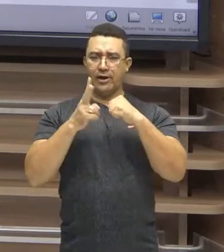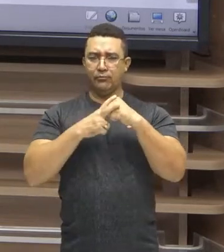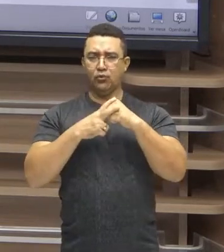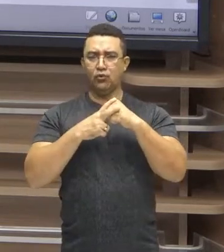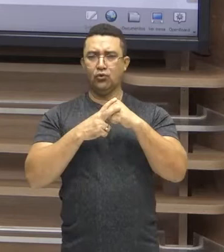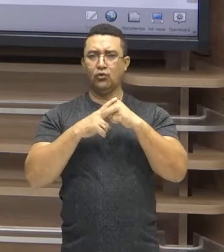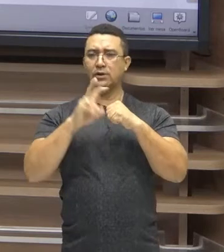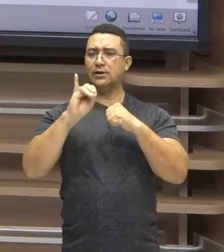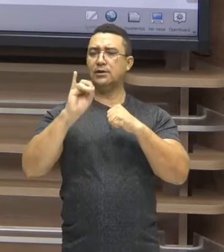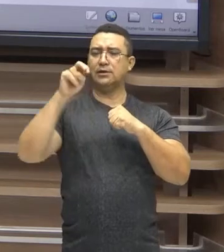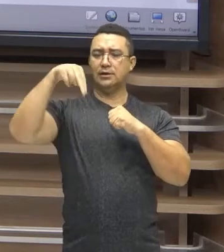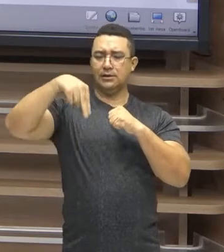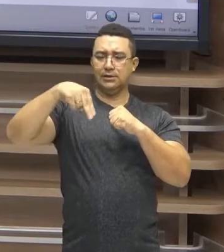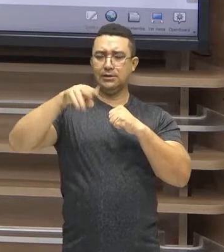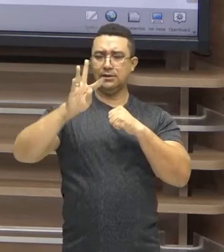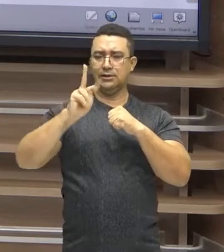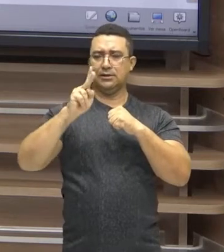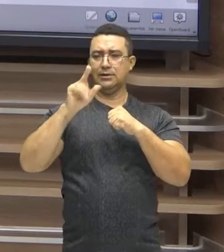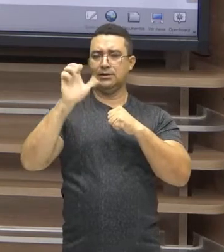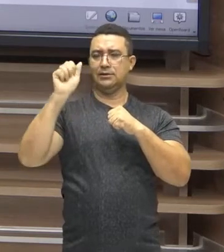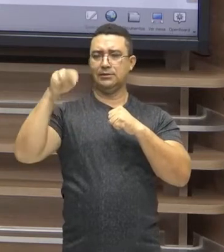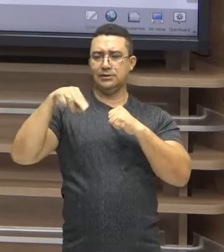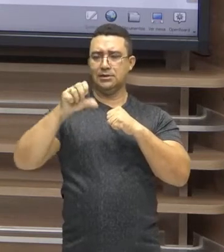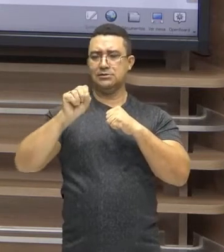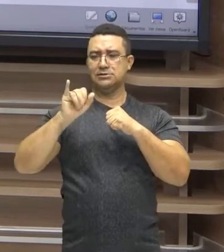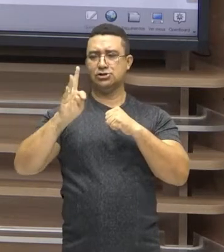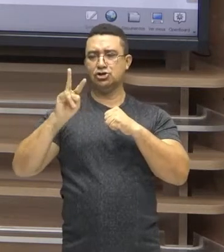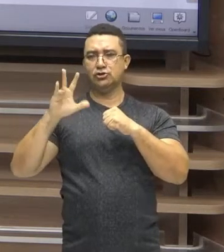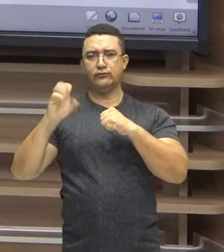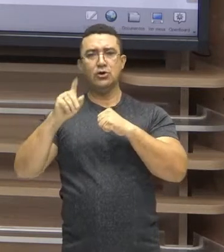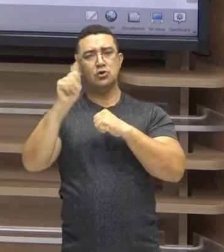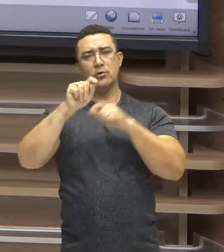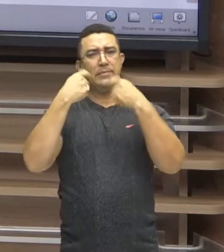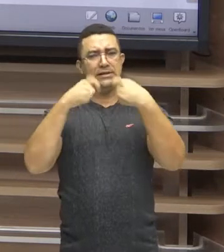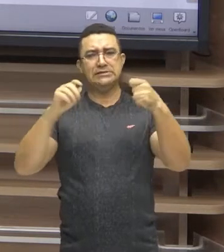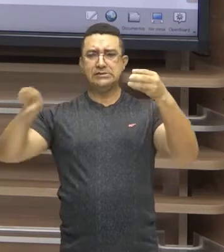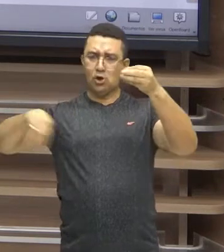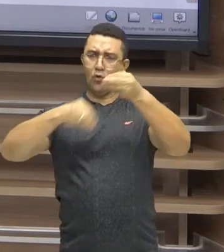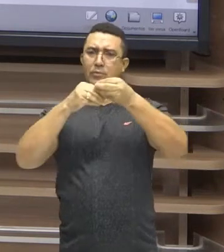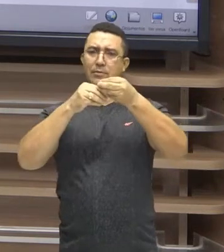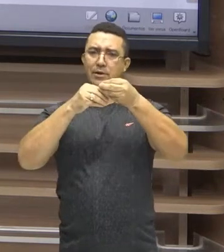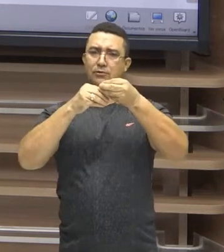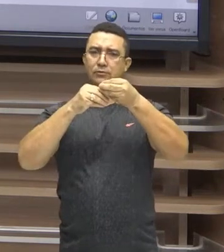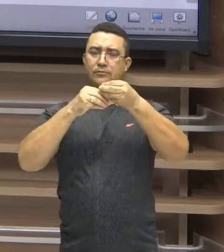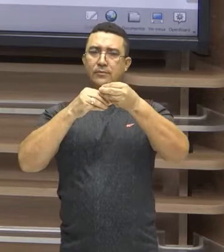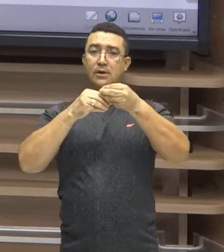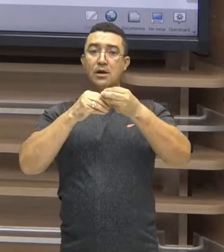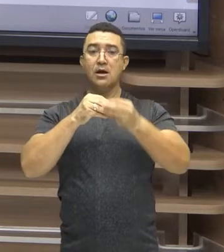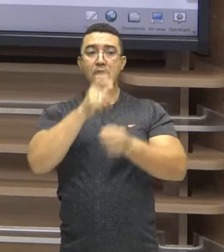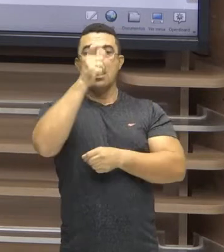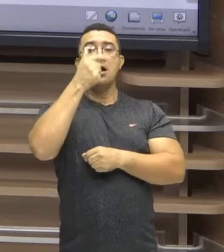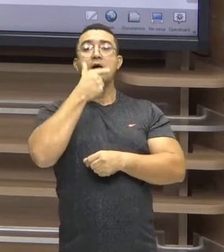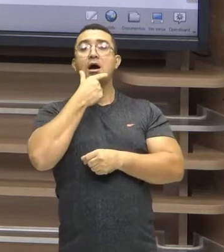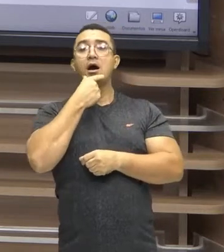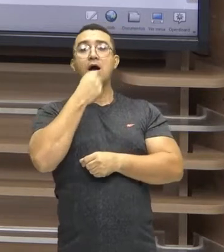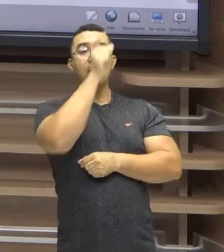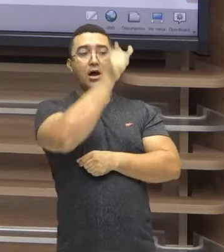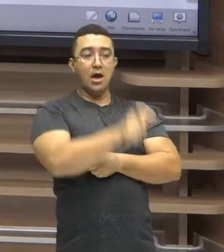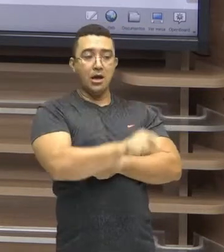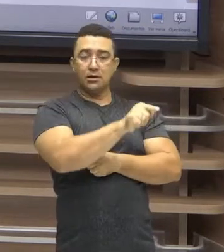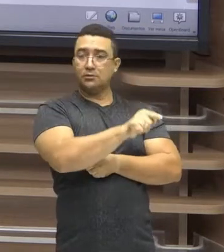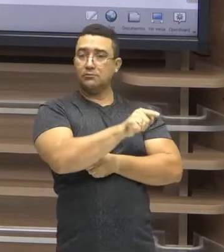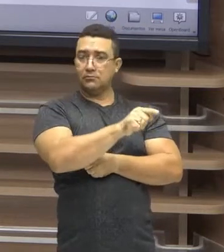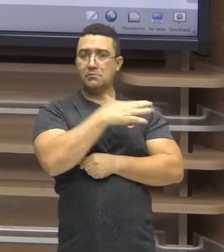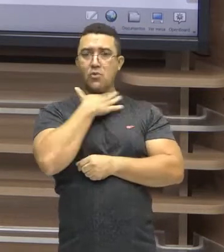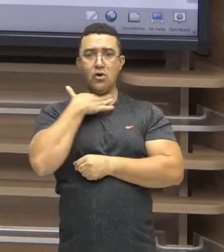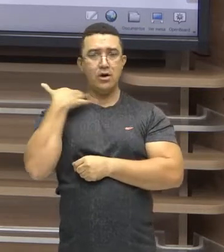precisa transitar. Se eu digo, ele morreu. Morreu, o verbo morrer. Ele morreu. A informação já